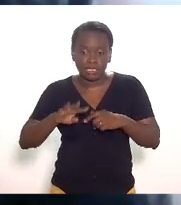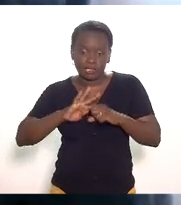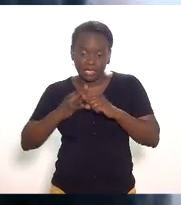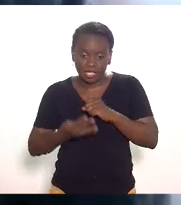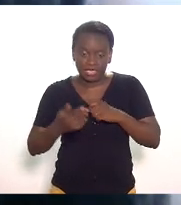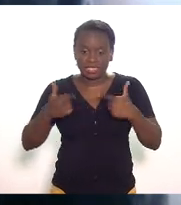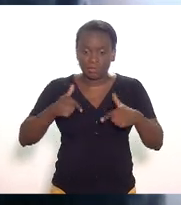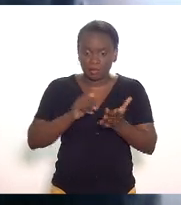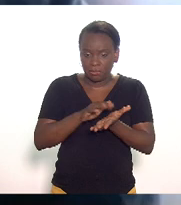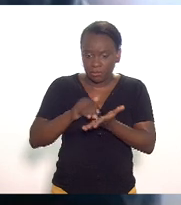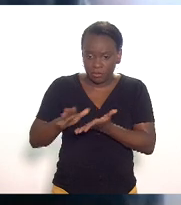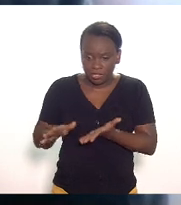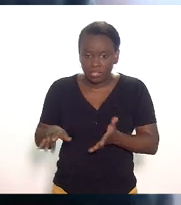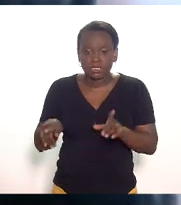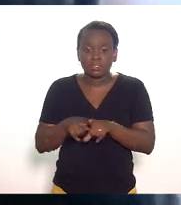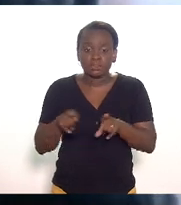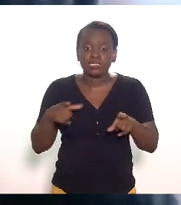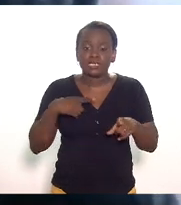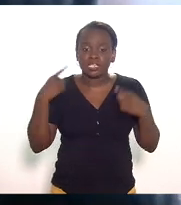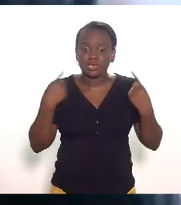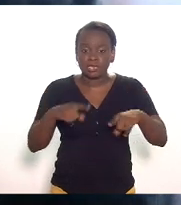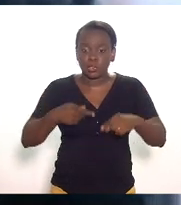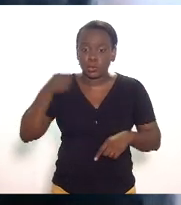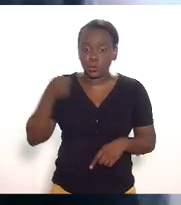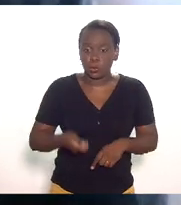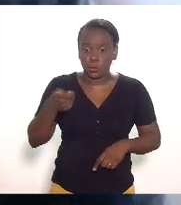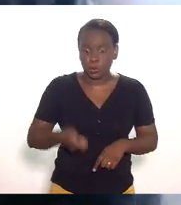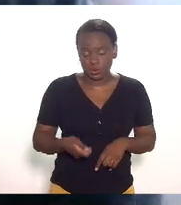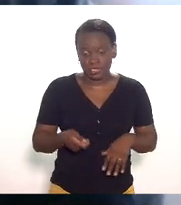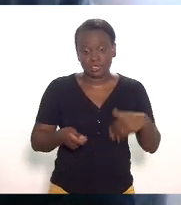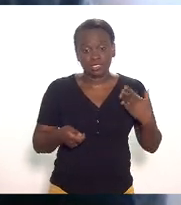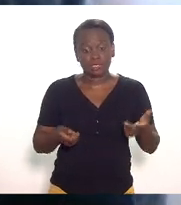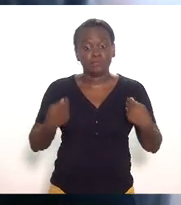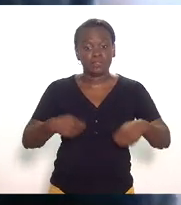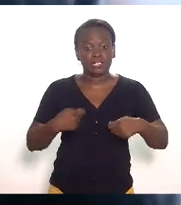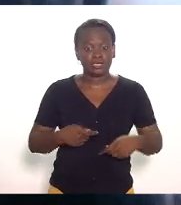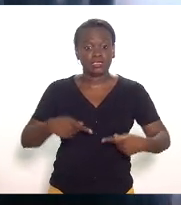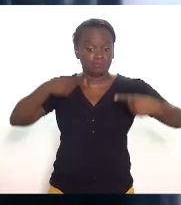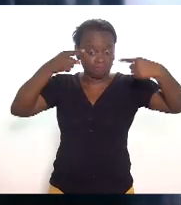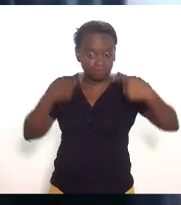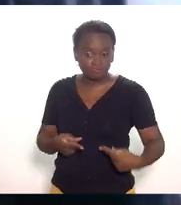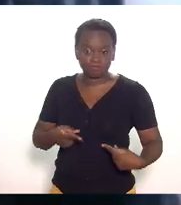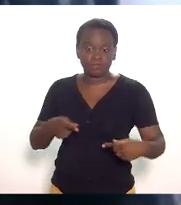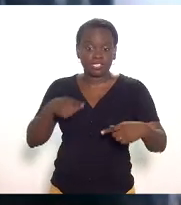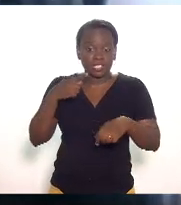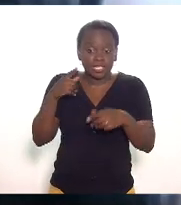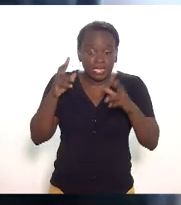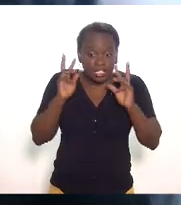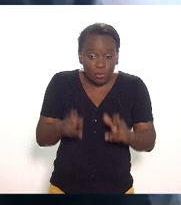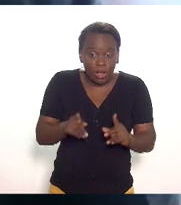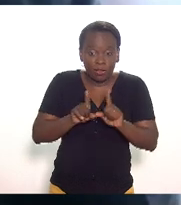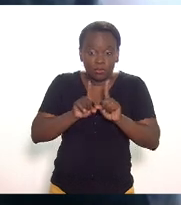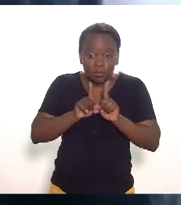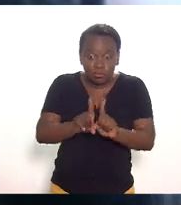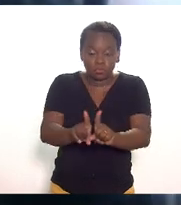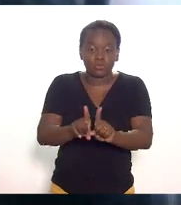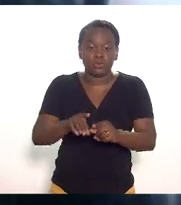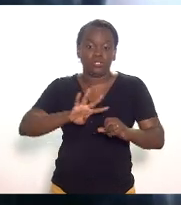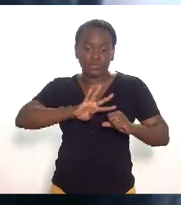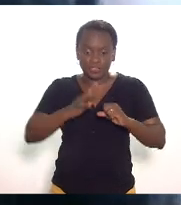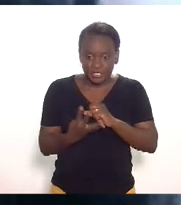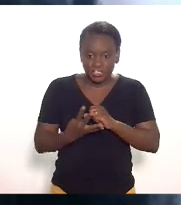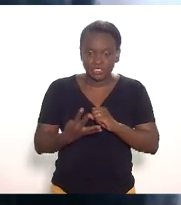desemprego, vivemos a ameaça totalitária. Então, nós temos que enfrentar simultaneamente a